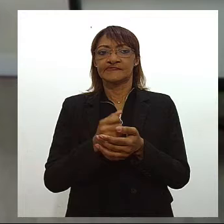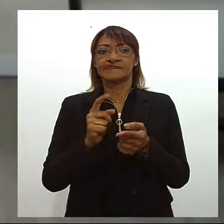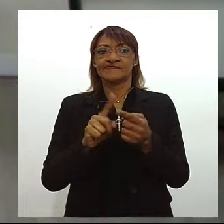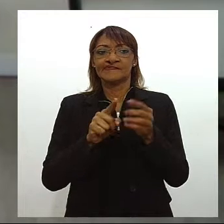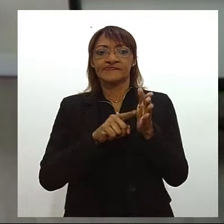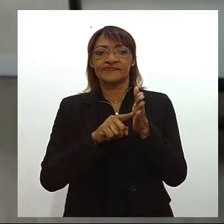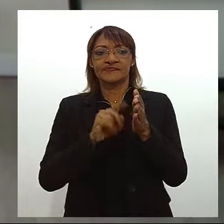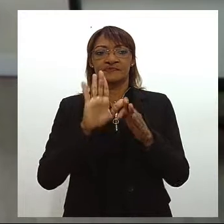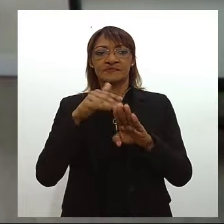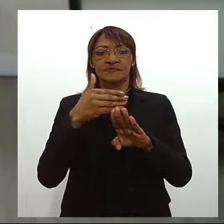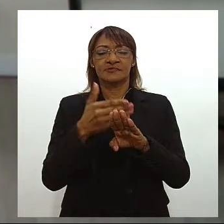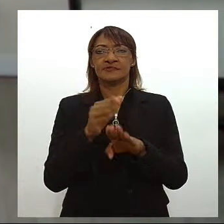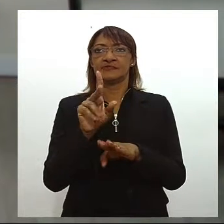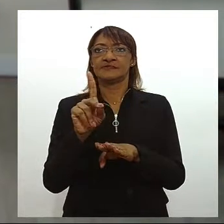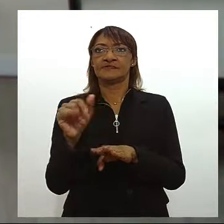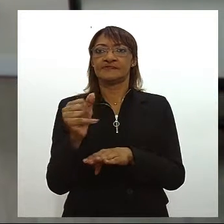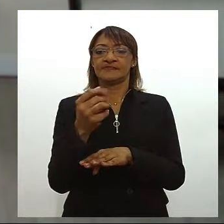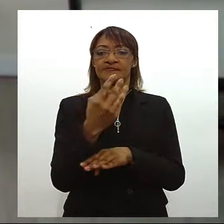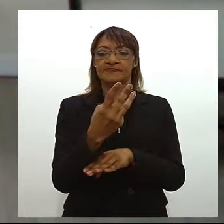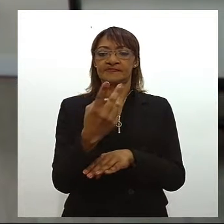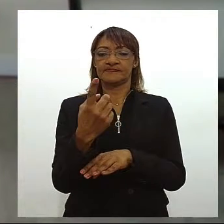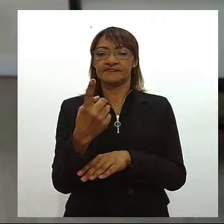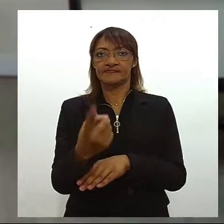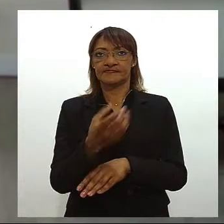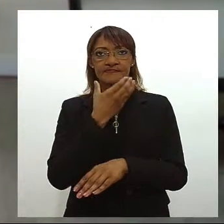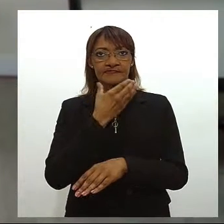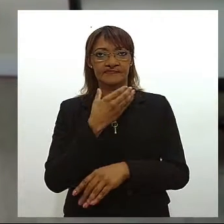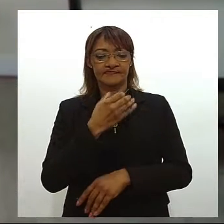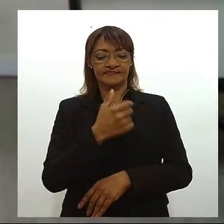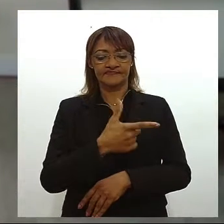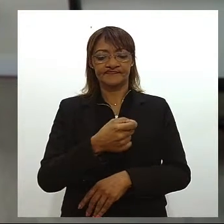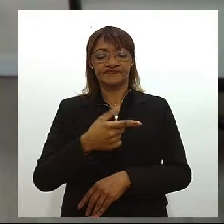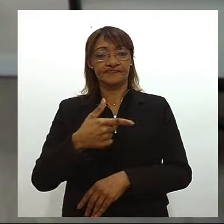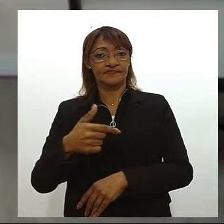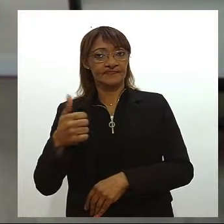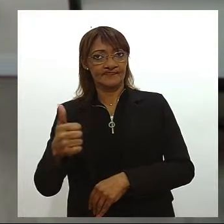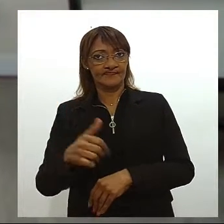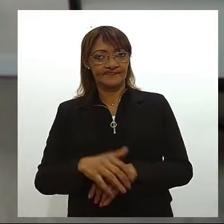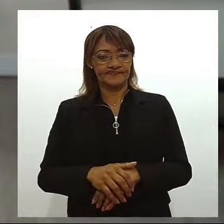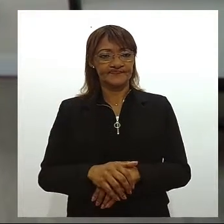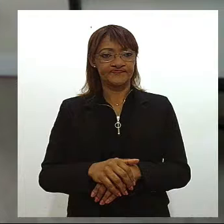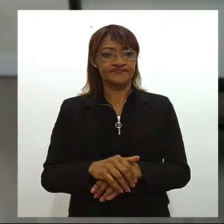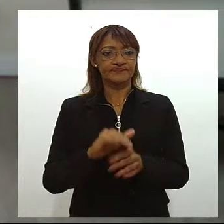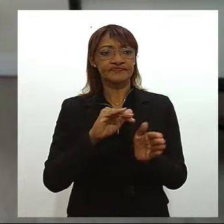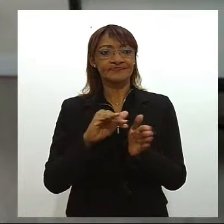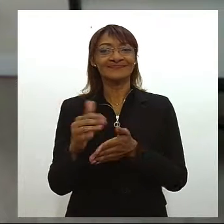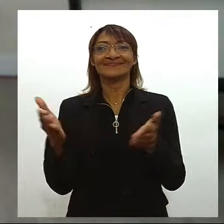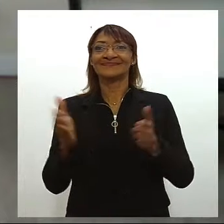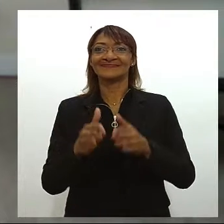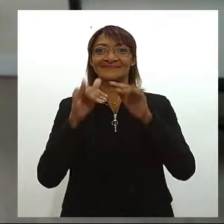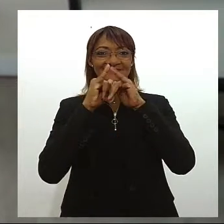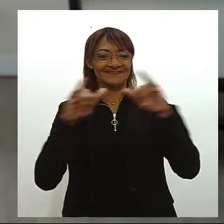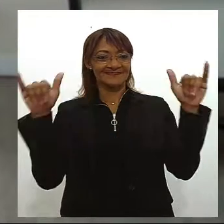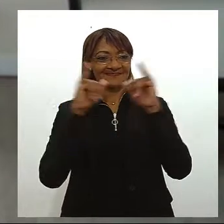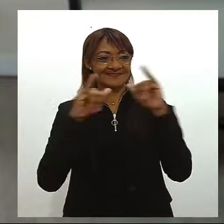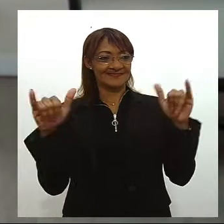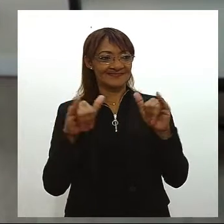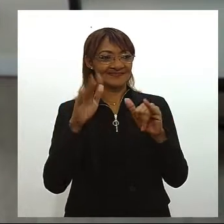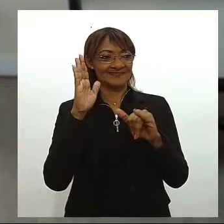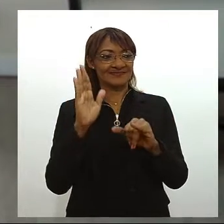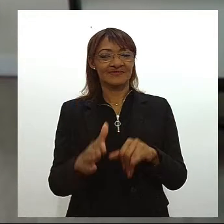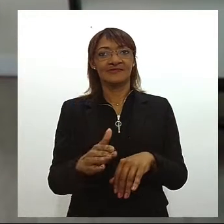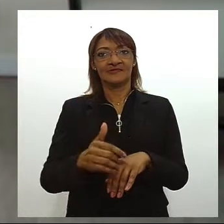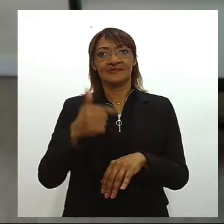dia 31 de dezembro de 2021. Indo agora para a Agência de Notícias lançou o segundo